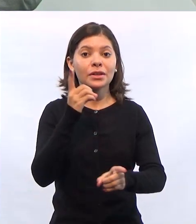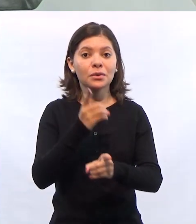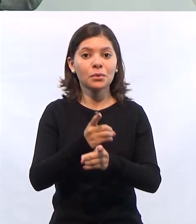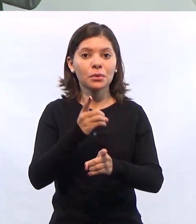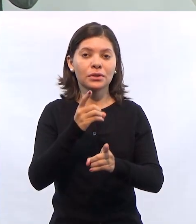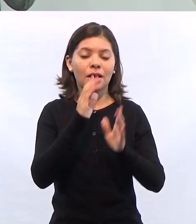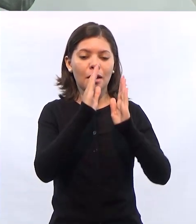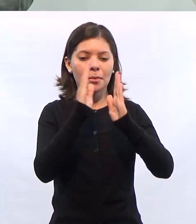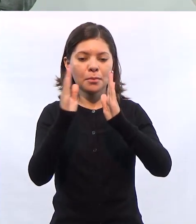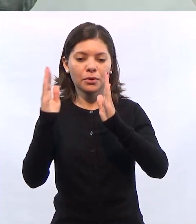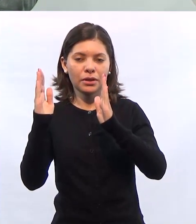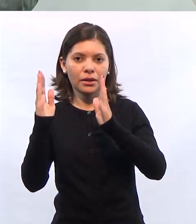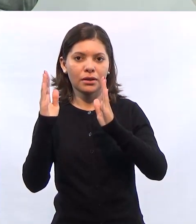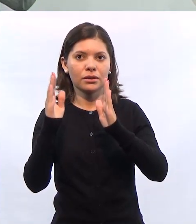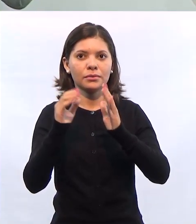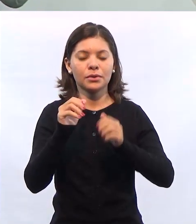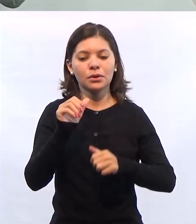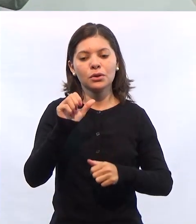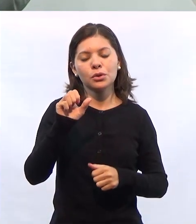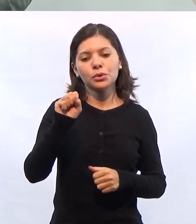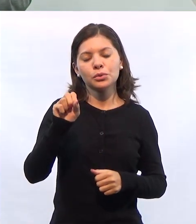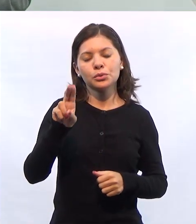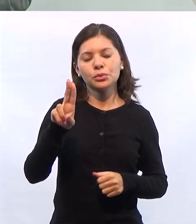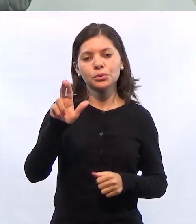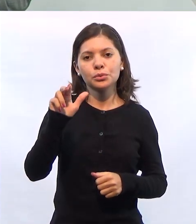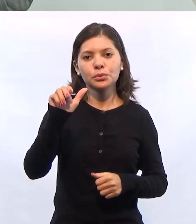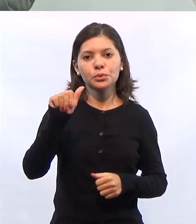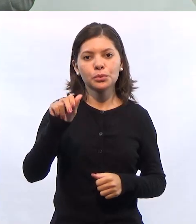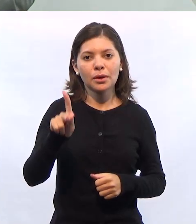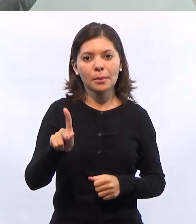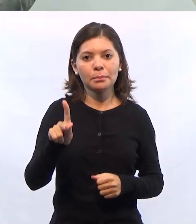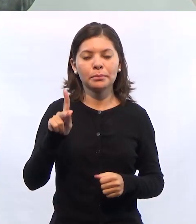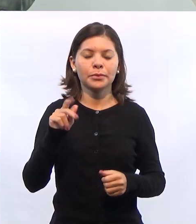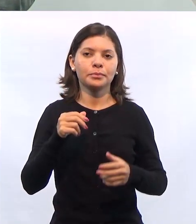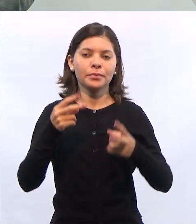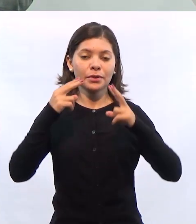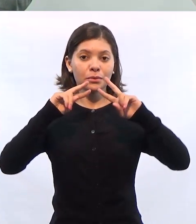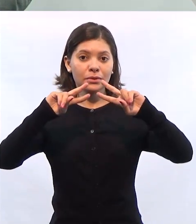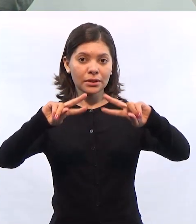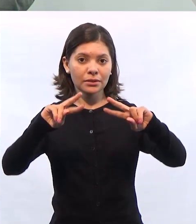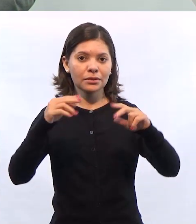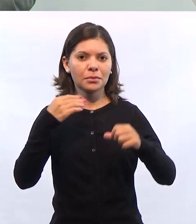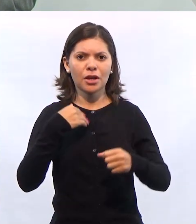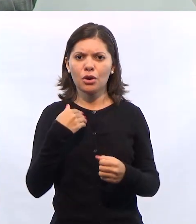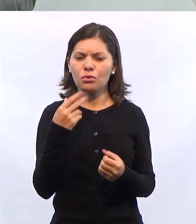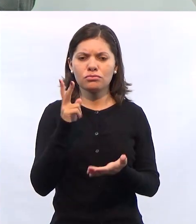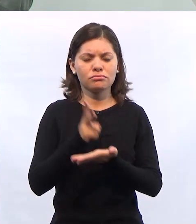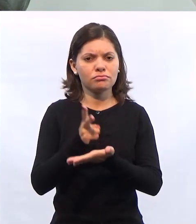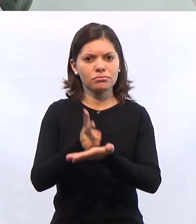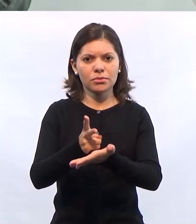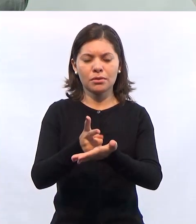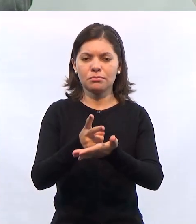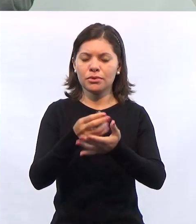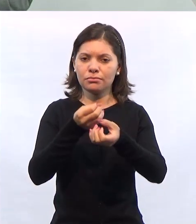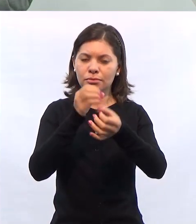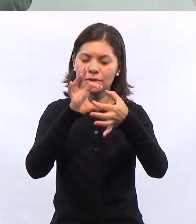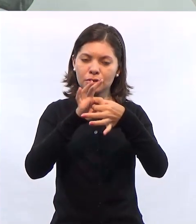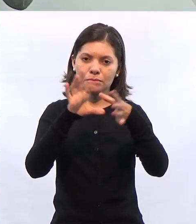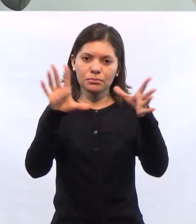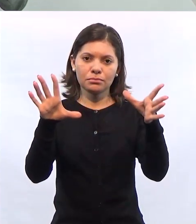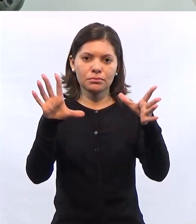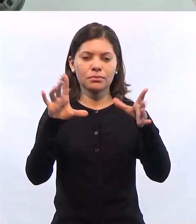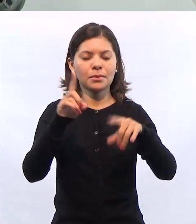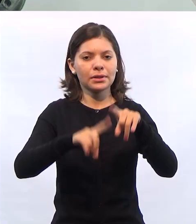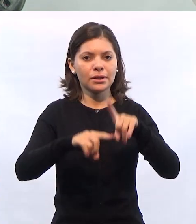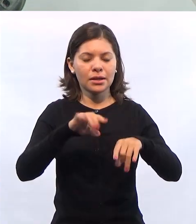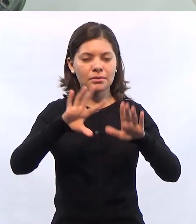lá em nossa Biblioteca Virtual no nosso sistema que é o suave Tá bom então segue lá alguns que eu sempre coloco lá à disposição